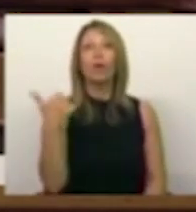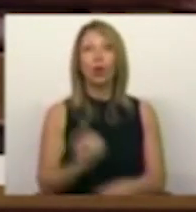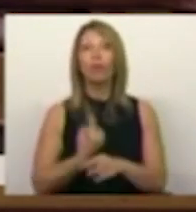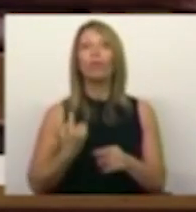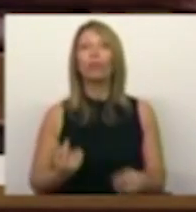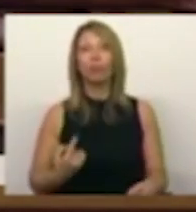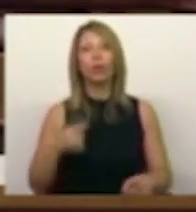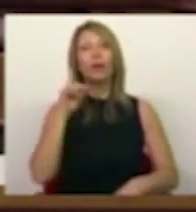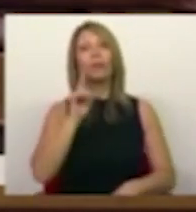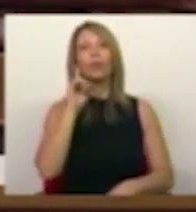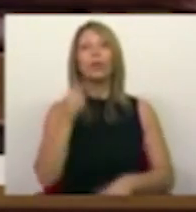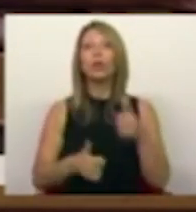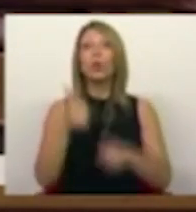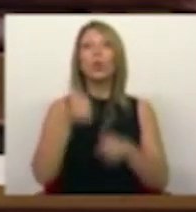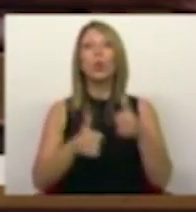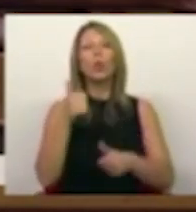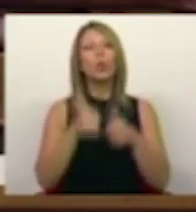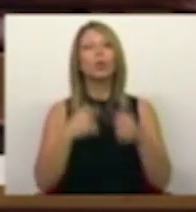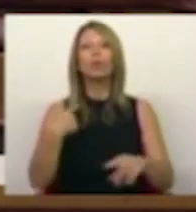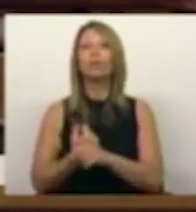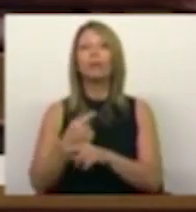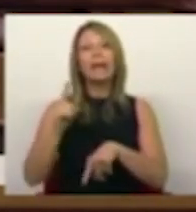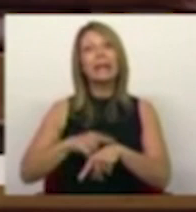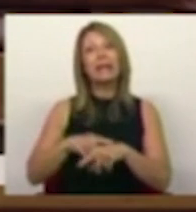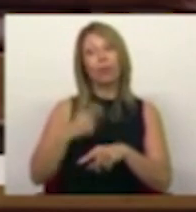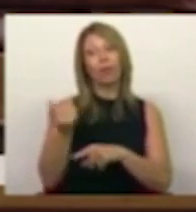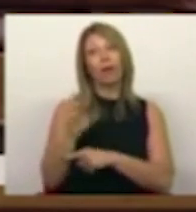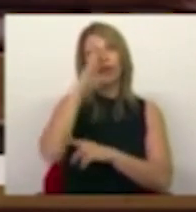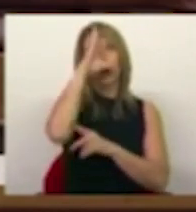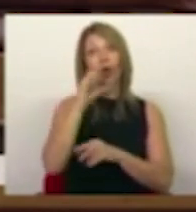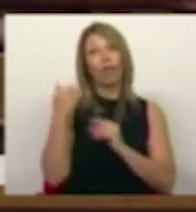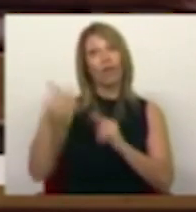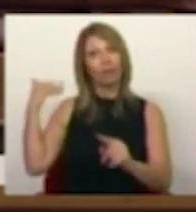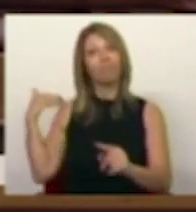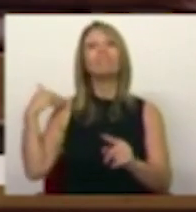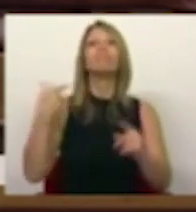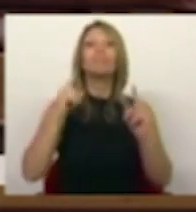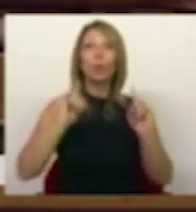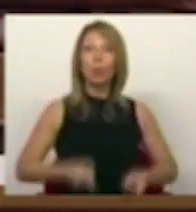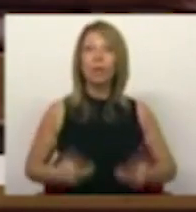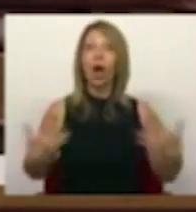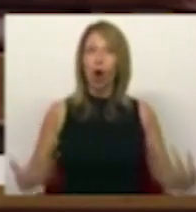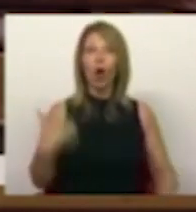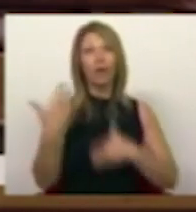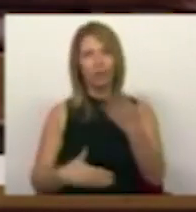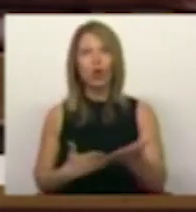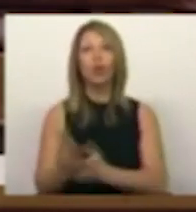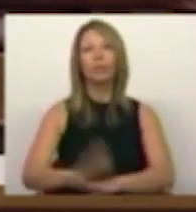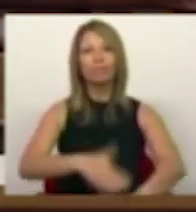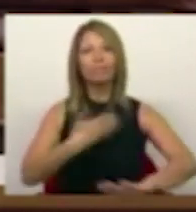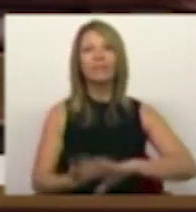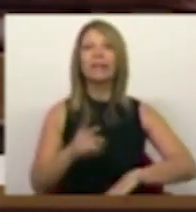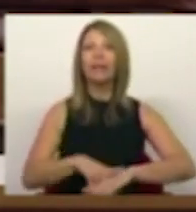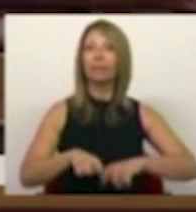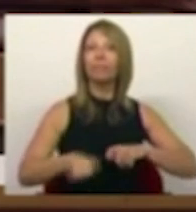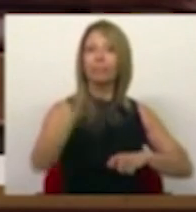aquisição lançados na legislatura anterior e que permitirão reforçar agora, nesta legislatura, significativamente